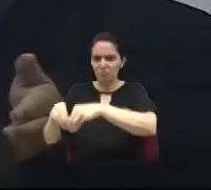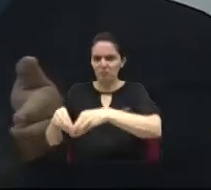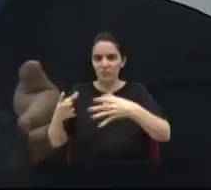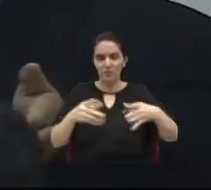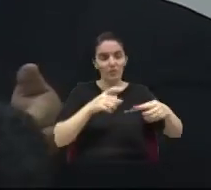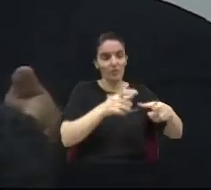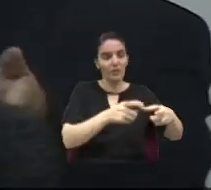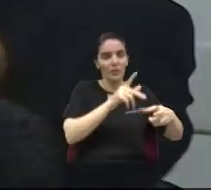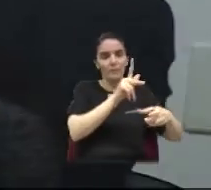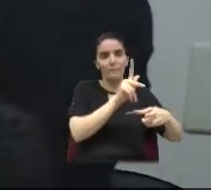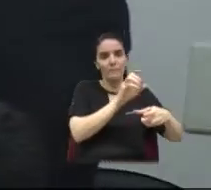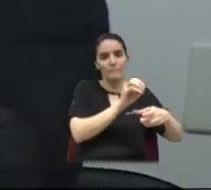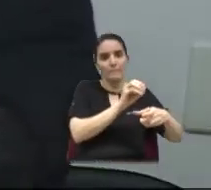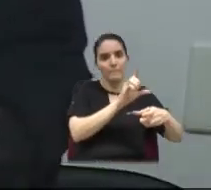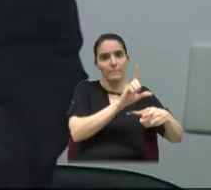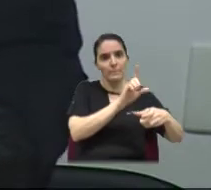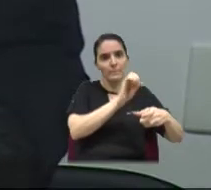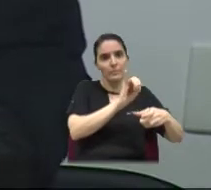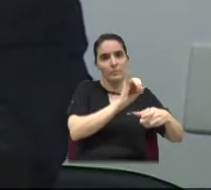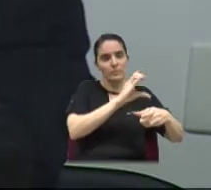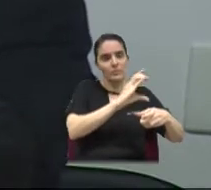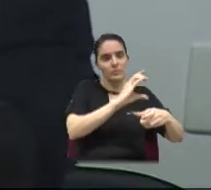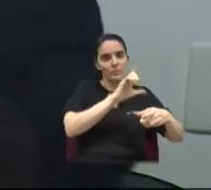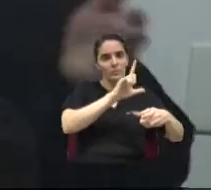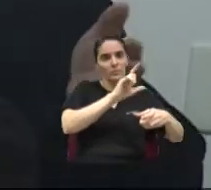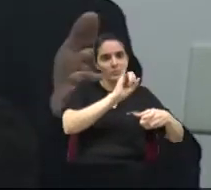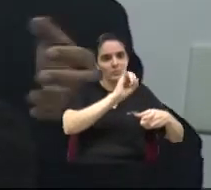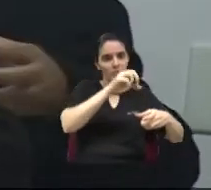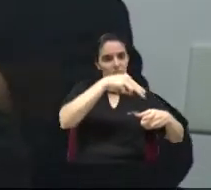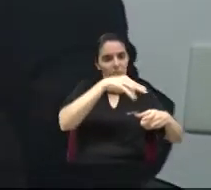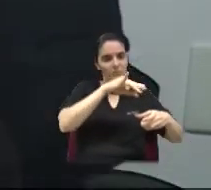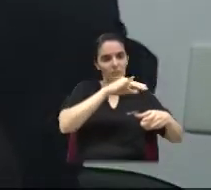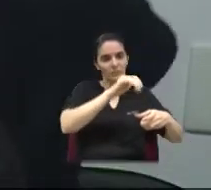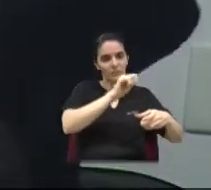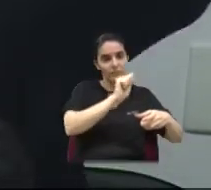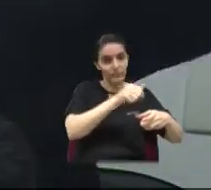policlínica e ter ido para esse local. Não deveria ainda,